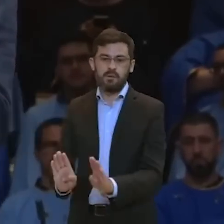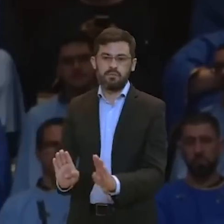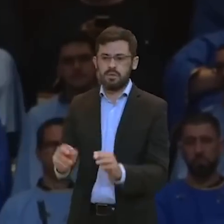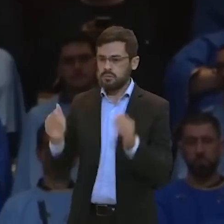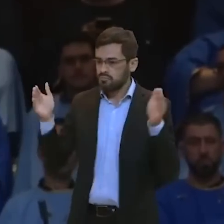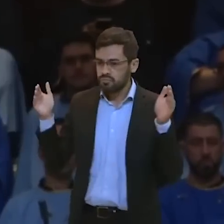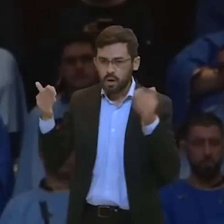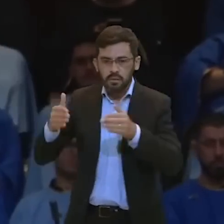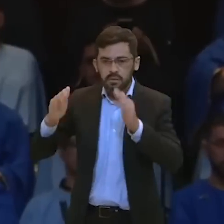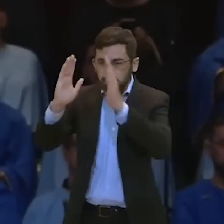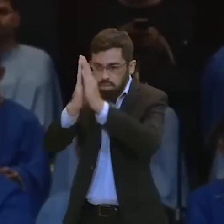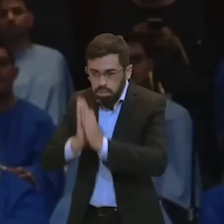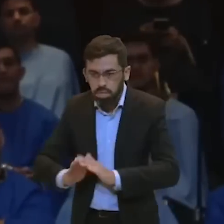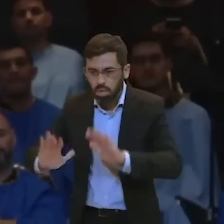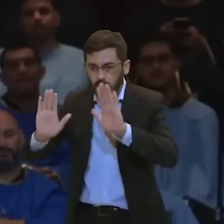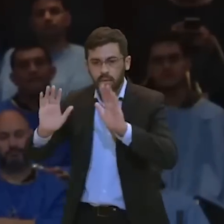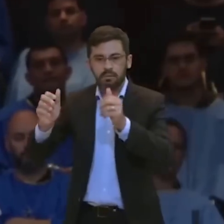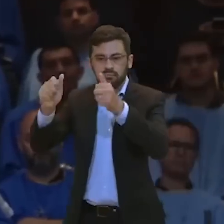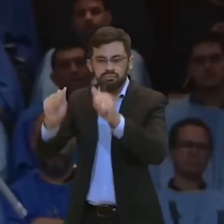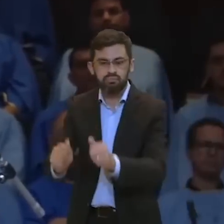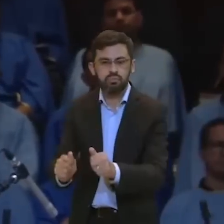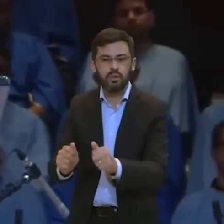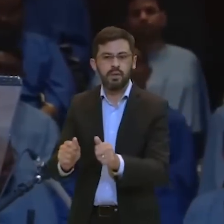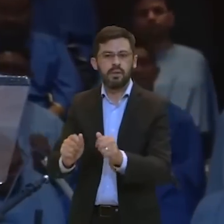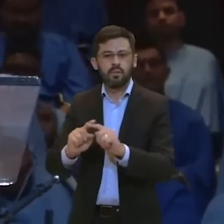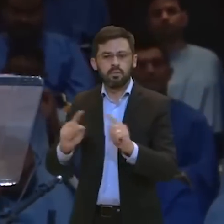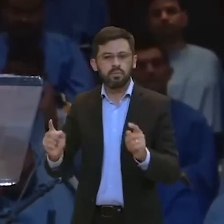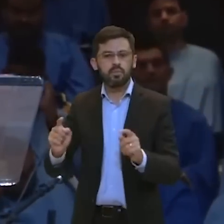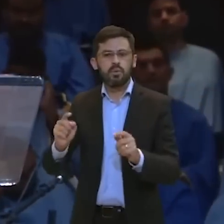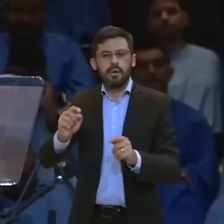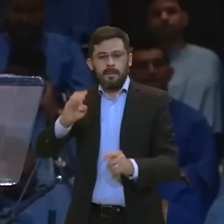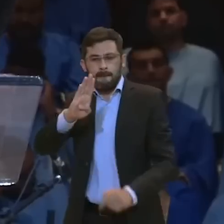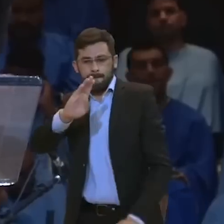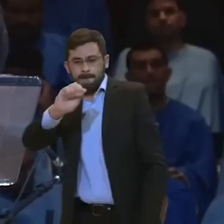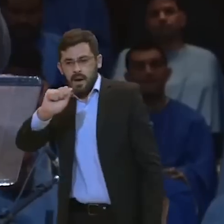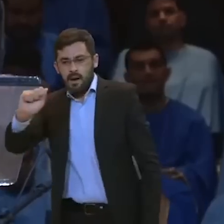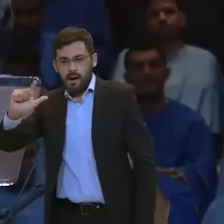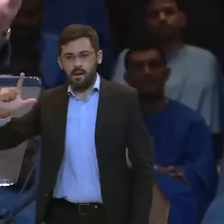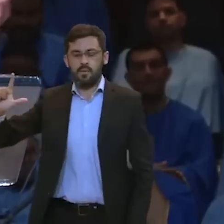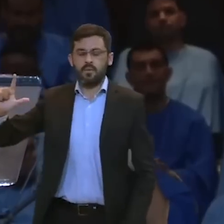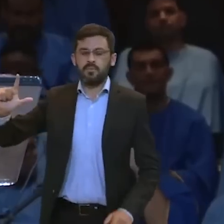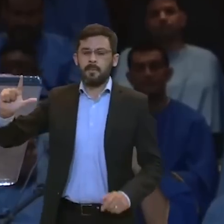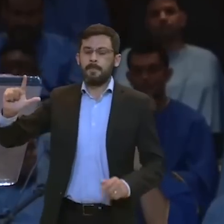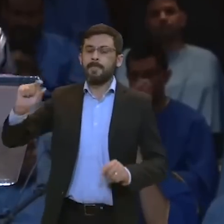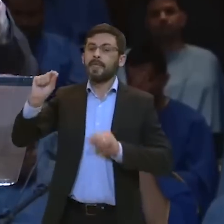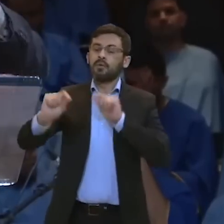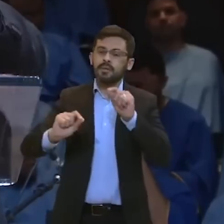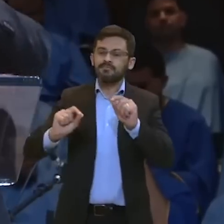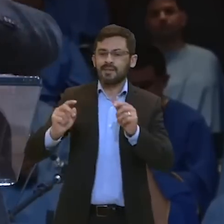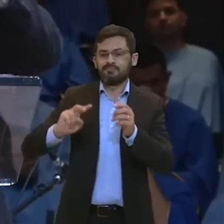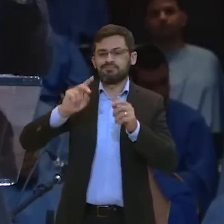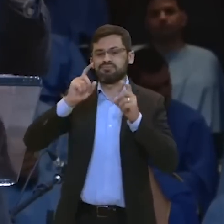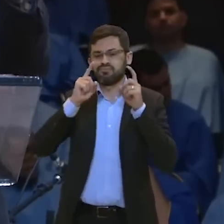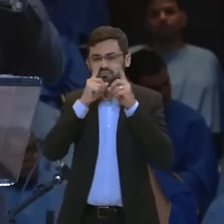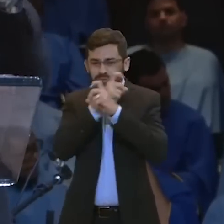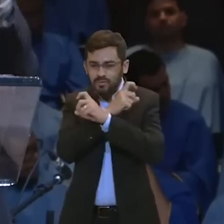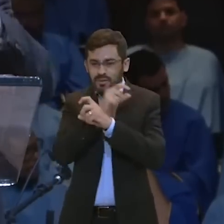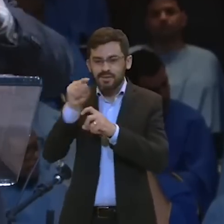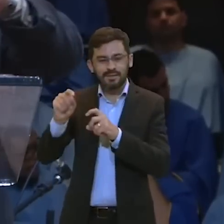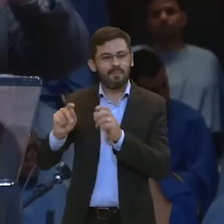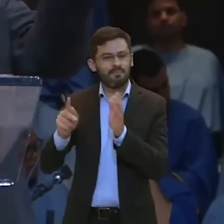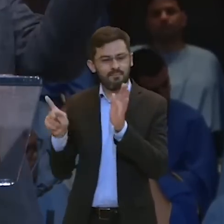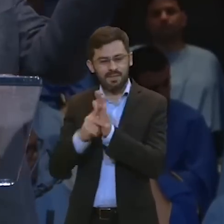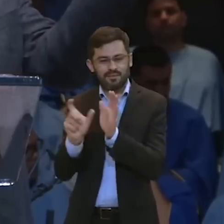tá? E essa expressão, os Baals, né, é um plural no hebraico,